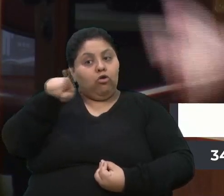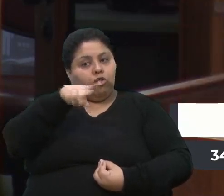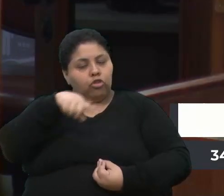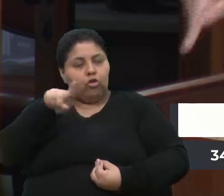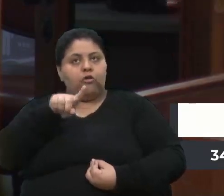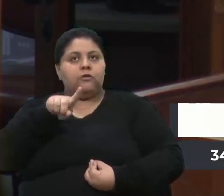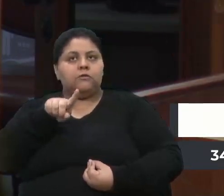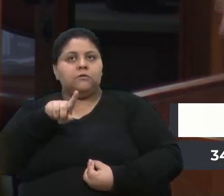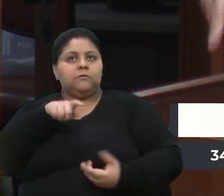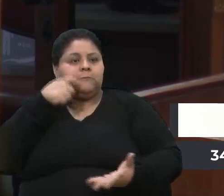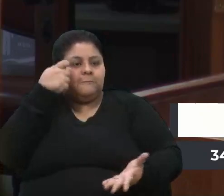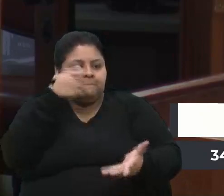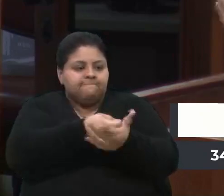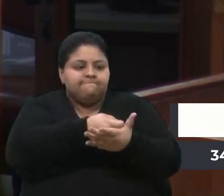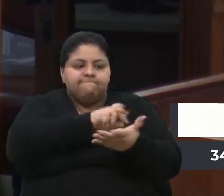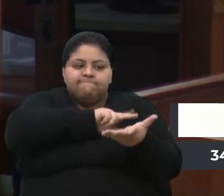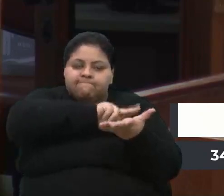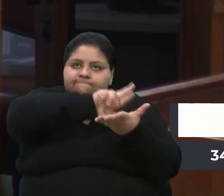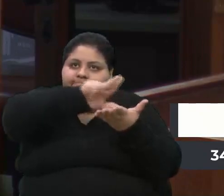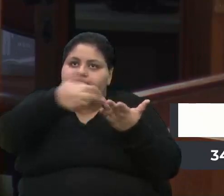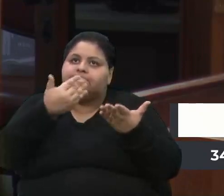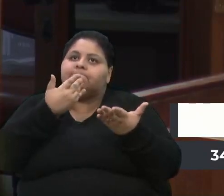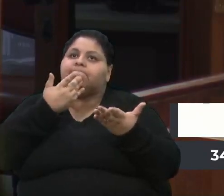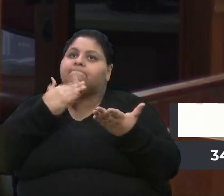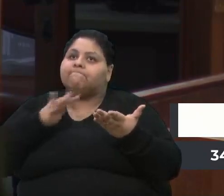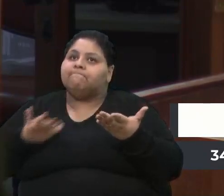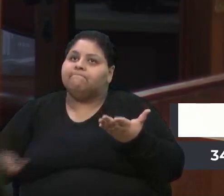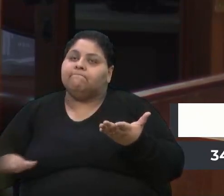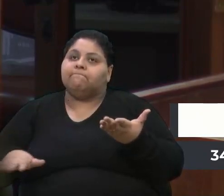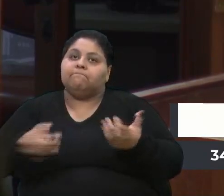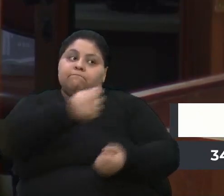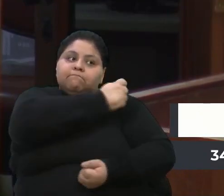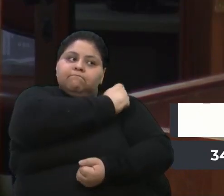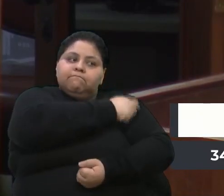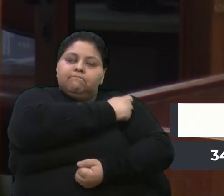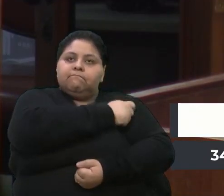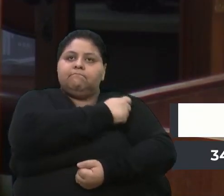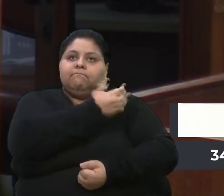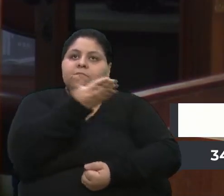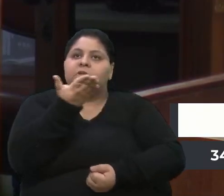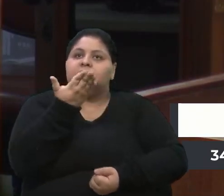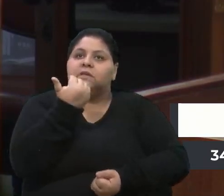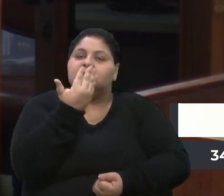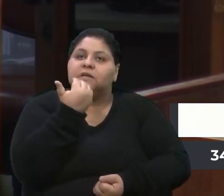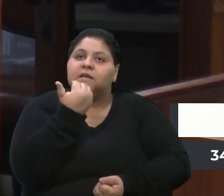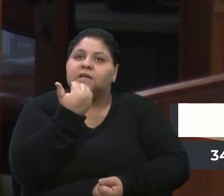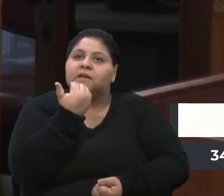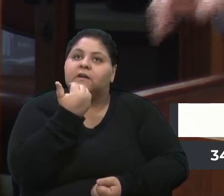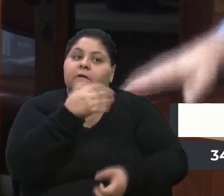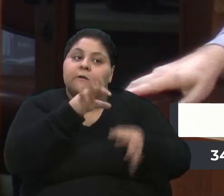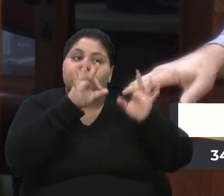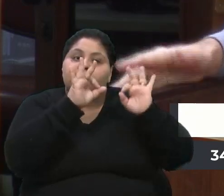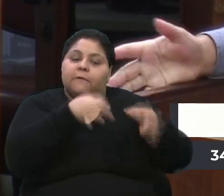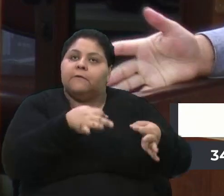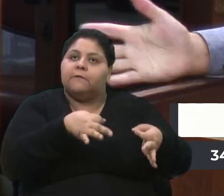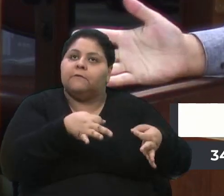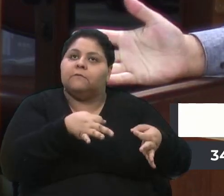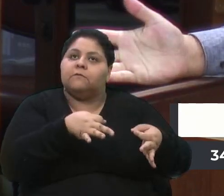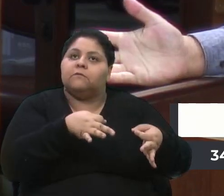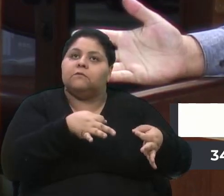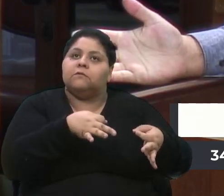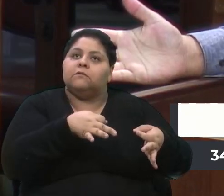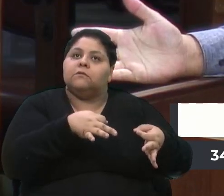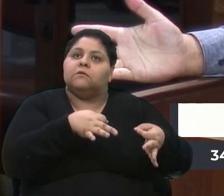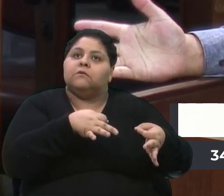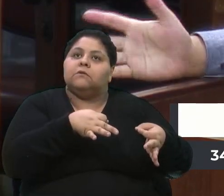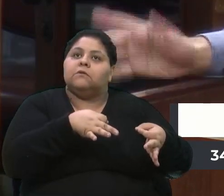que várias dessas crianças e estudantes que comem a comida adequada na escola não tenham, com a justificativa